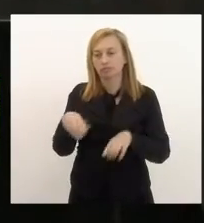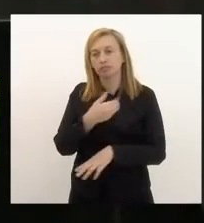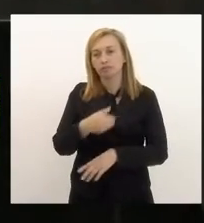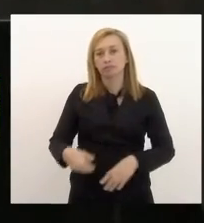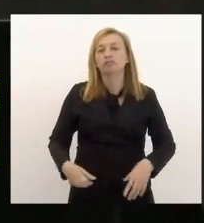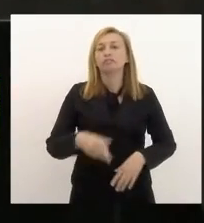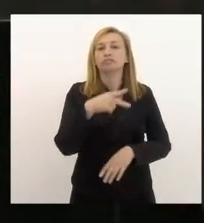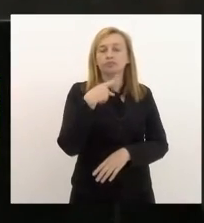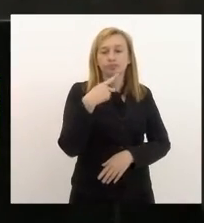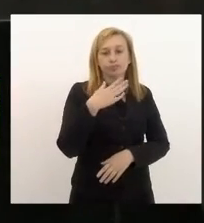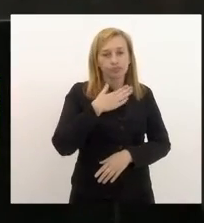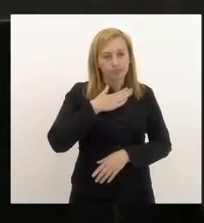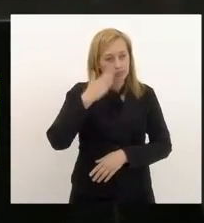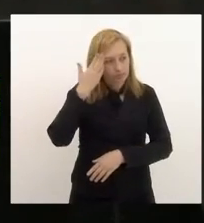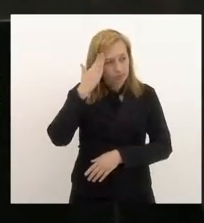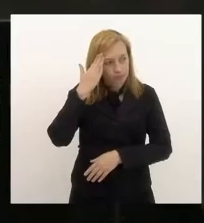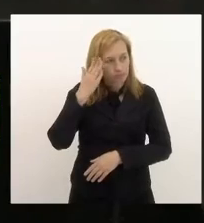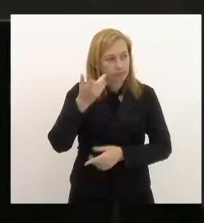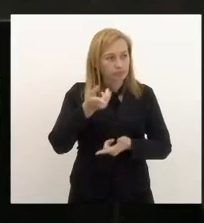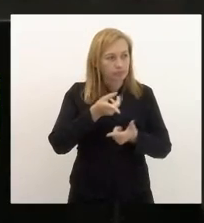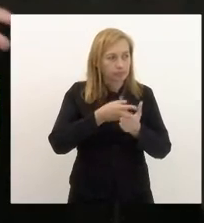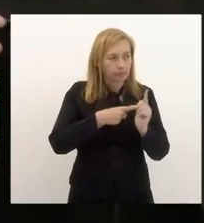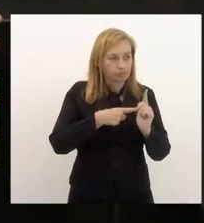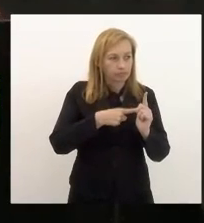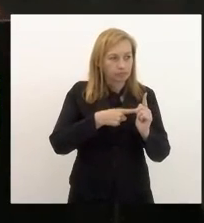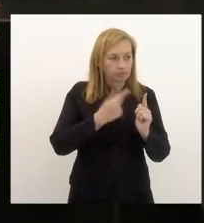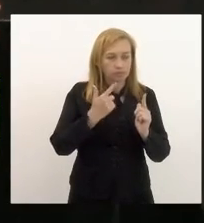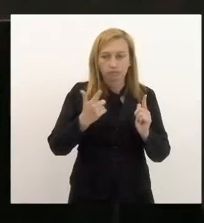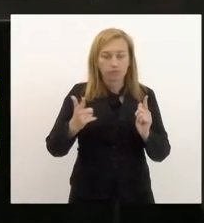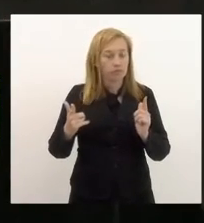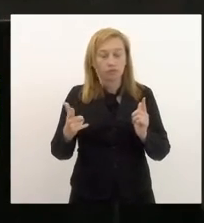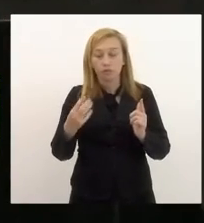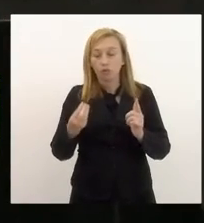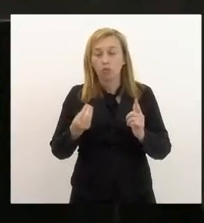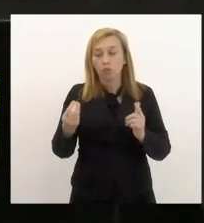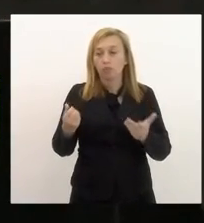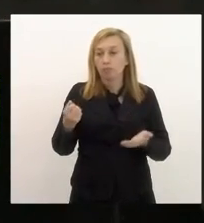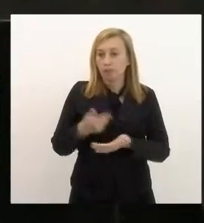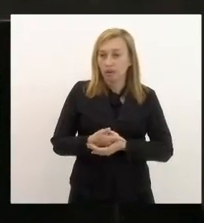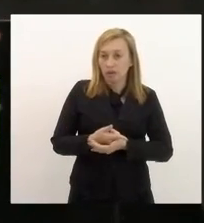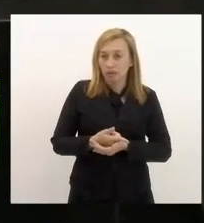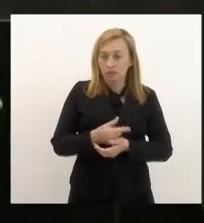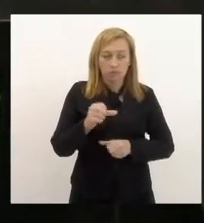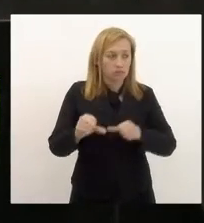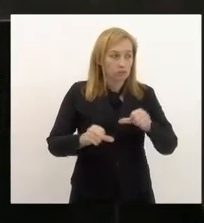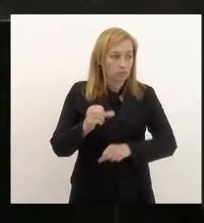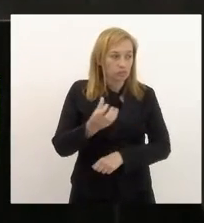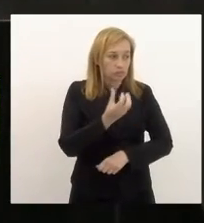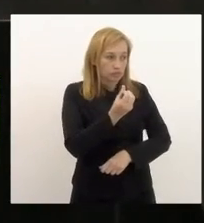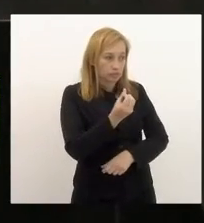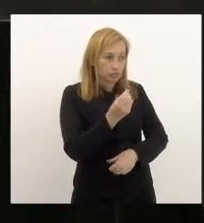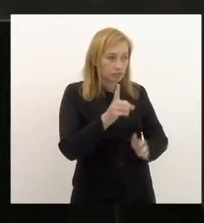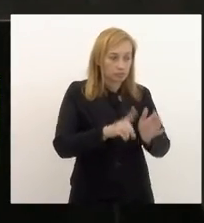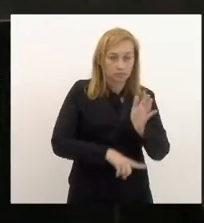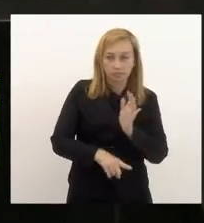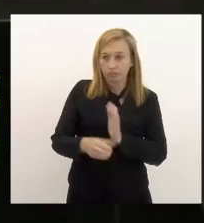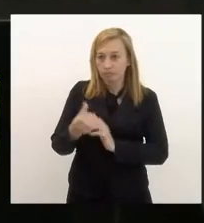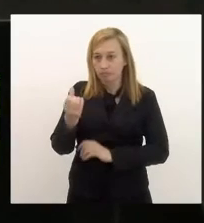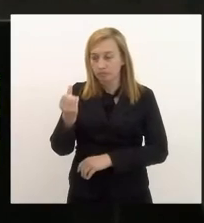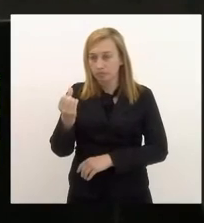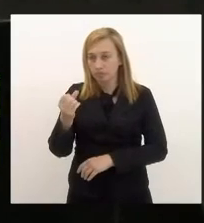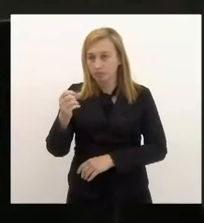dizer que no meu entendimento que essa dívida é impagável da tamo trocando 6 por meia dúzia como minha avó dizia